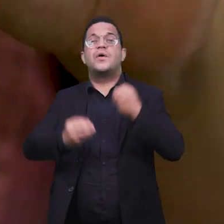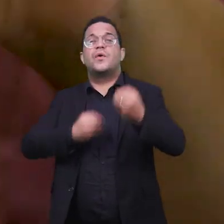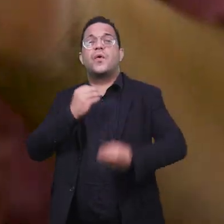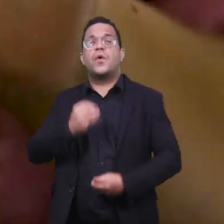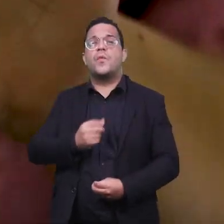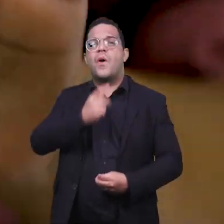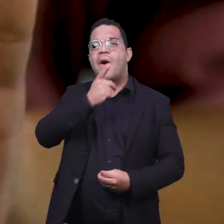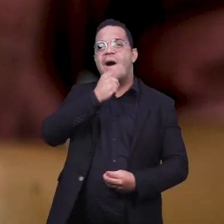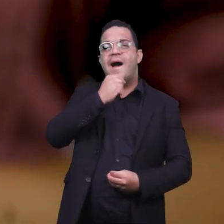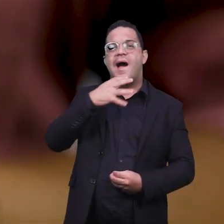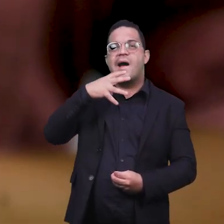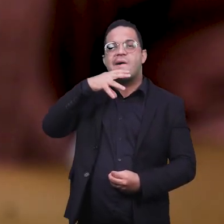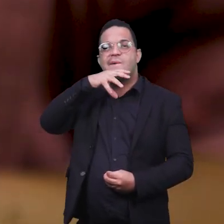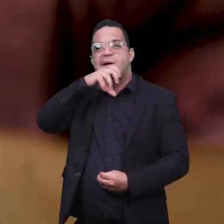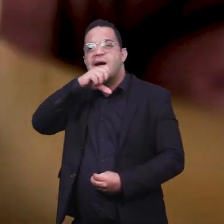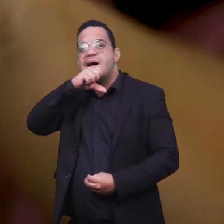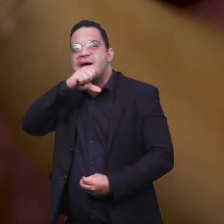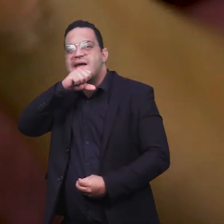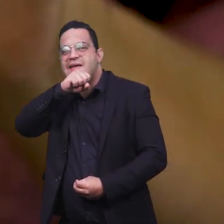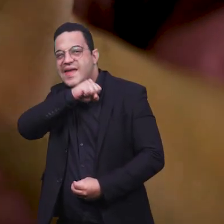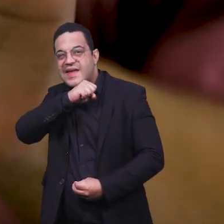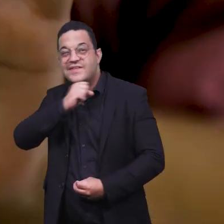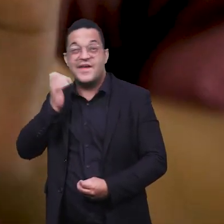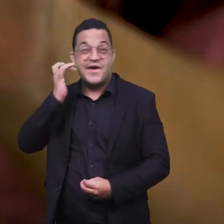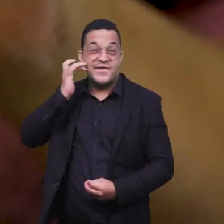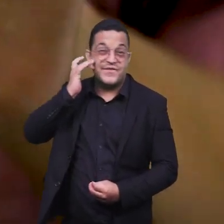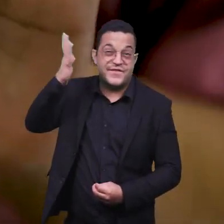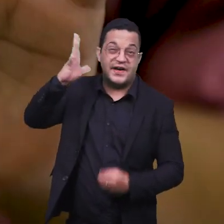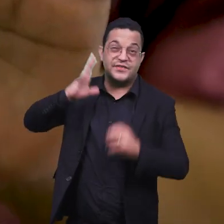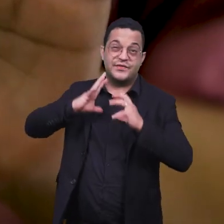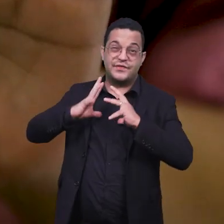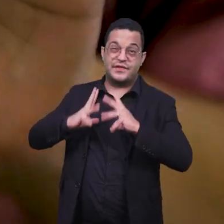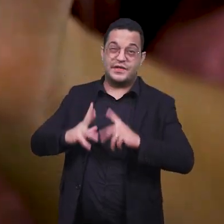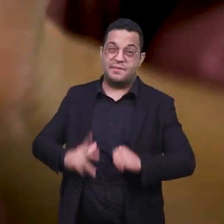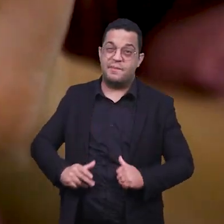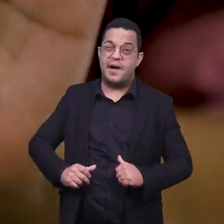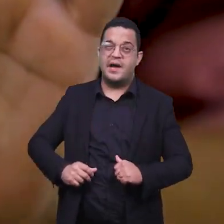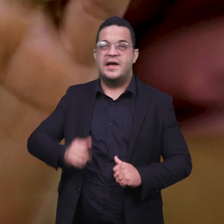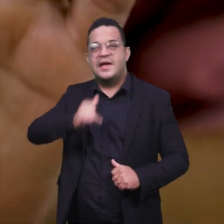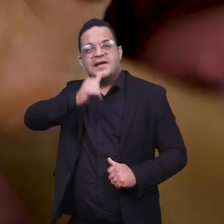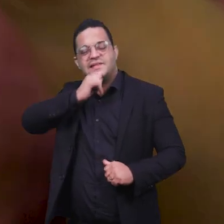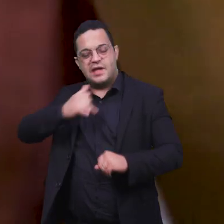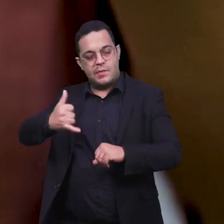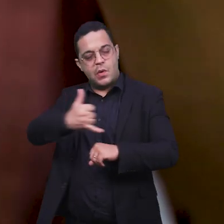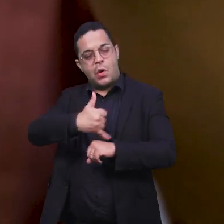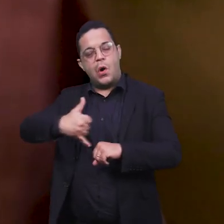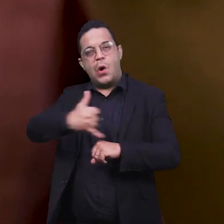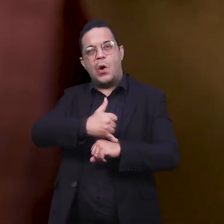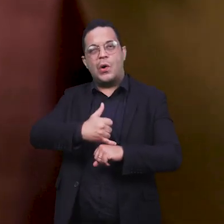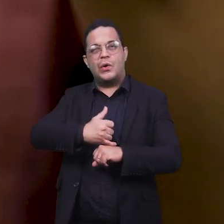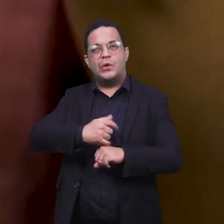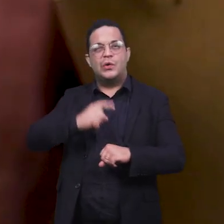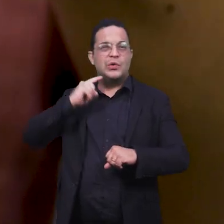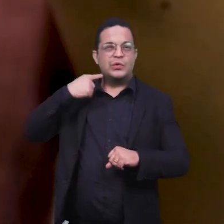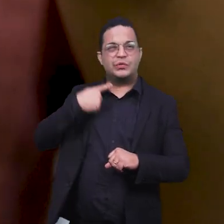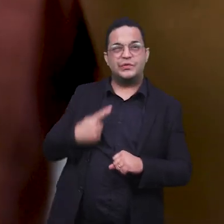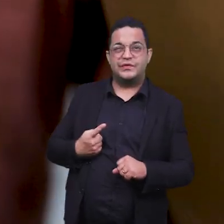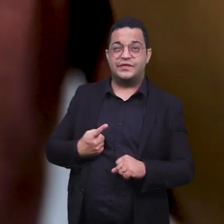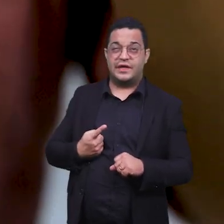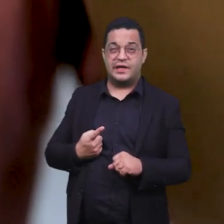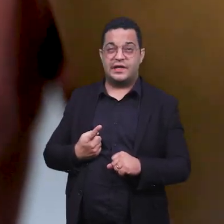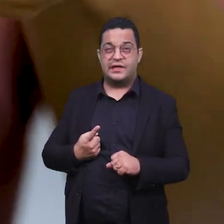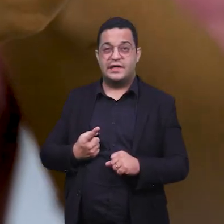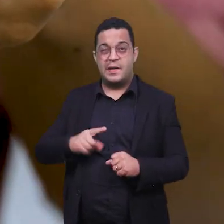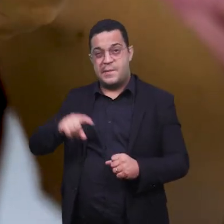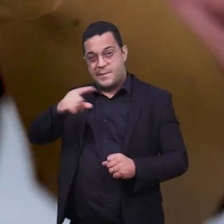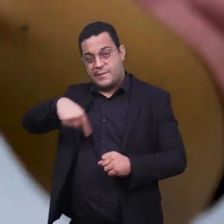água morna, ele já tá saindo toda e qualquer gordura, impureza. Muito mais fácil, depois é só passar na buchinha